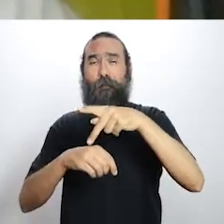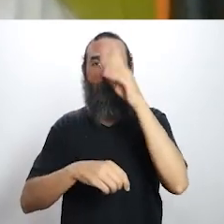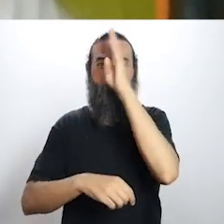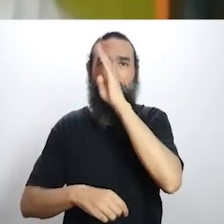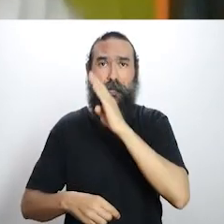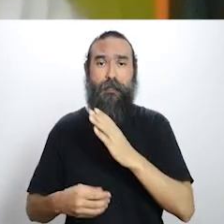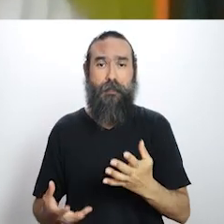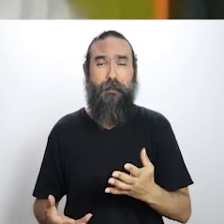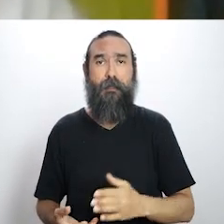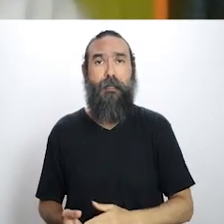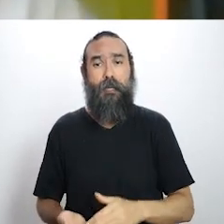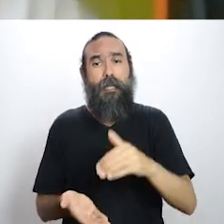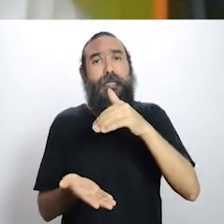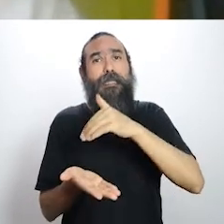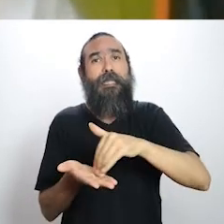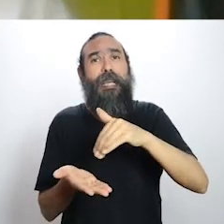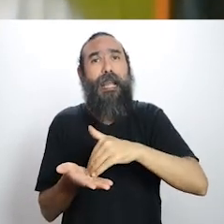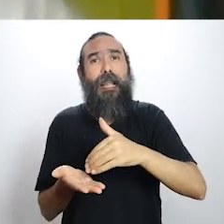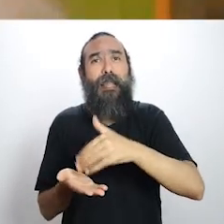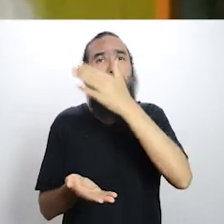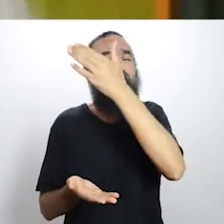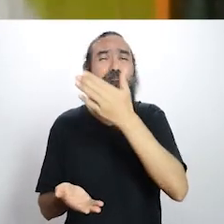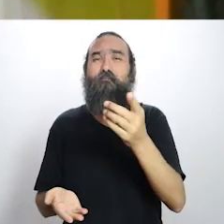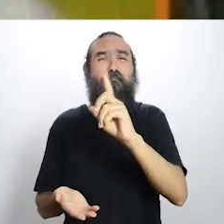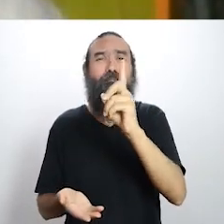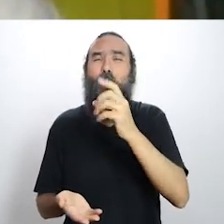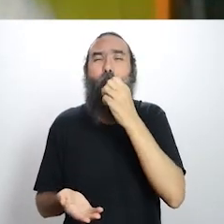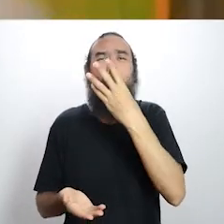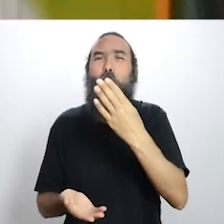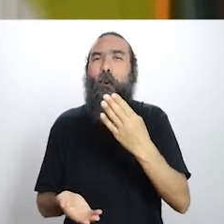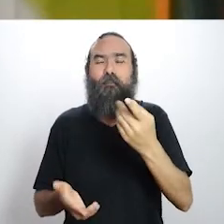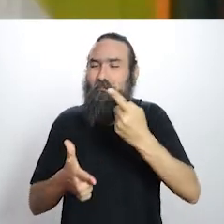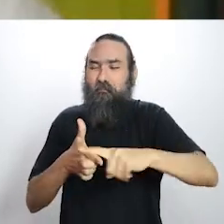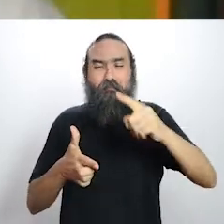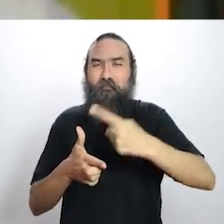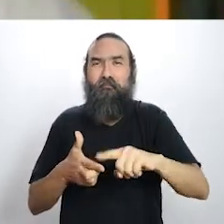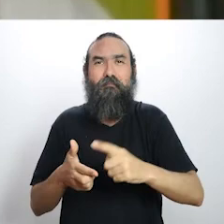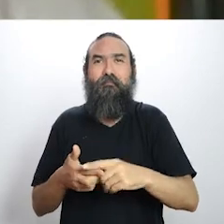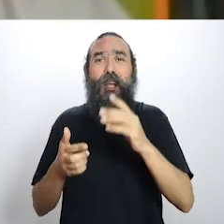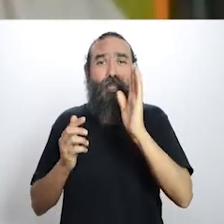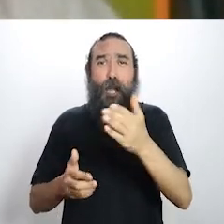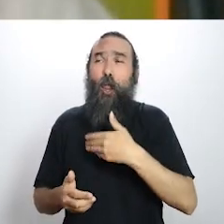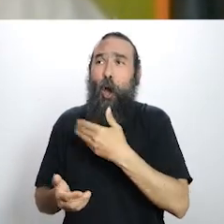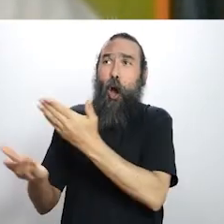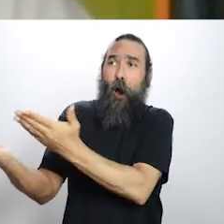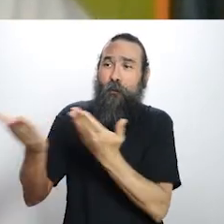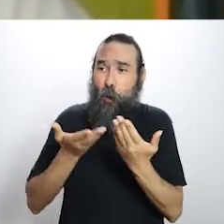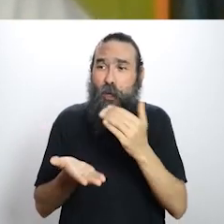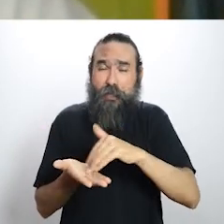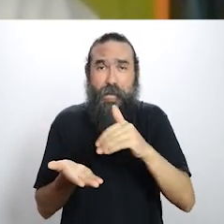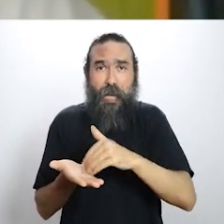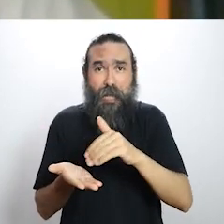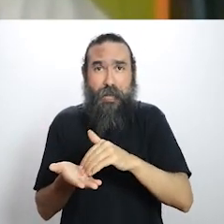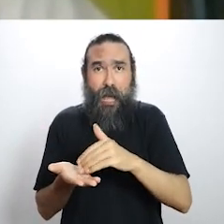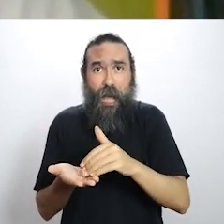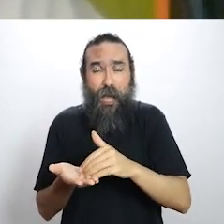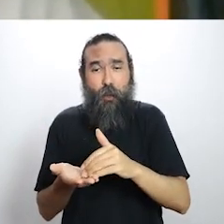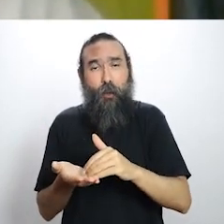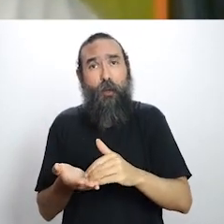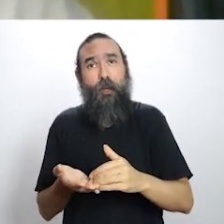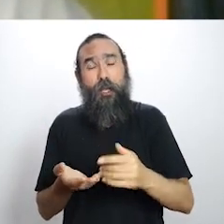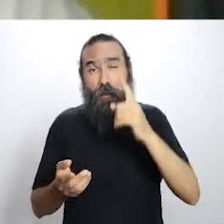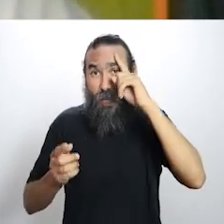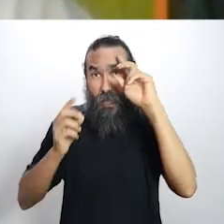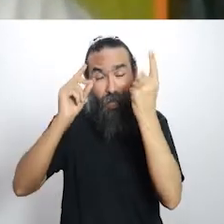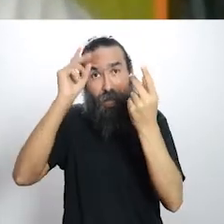Ficou ao léu, a própria secretaria nunca funcionou direito. Inclusive, gente convidou o secretário, que se chama Aldo, de